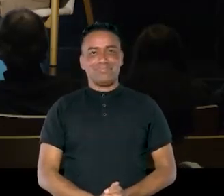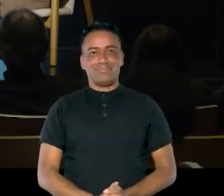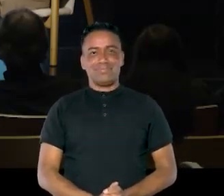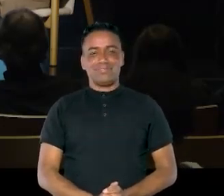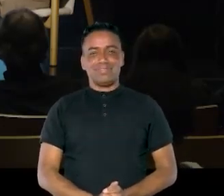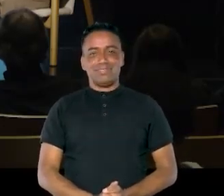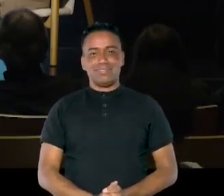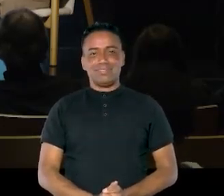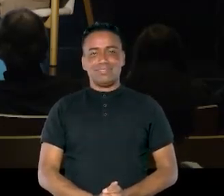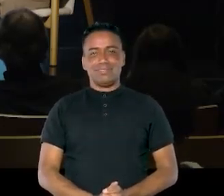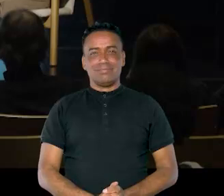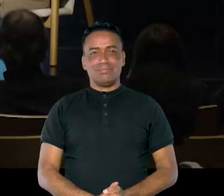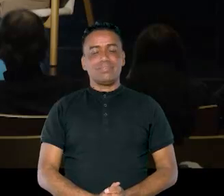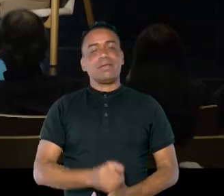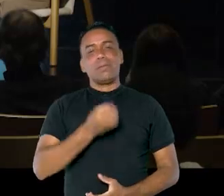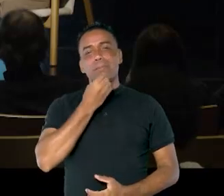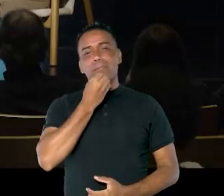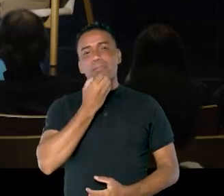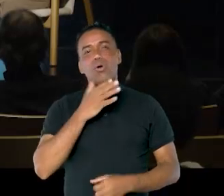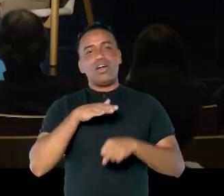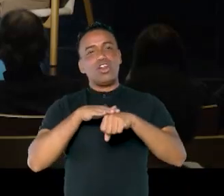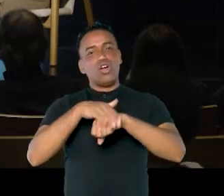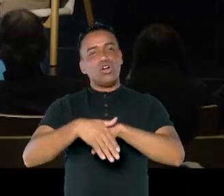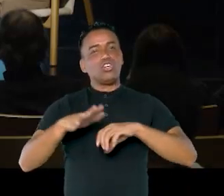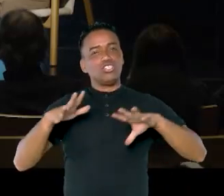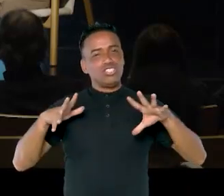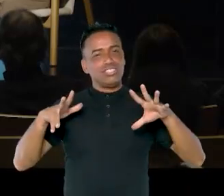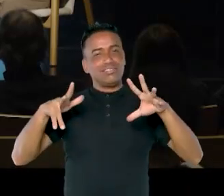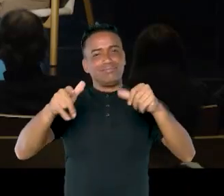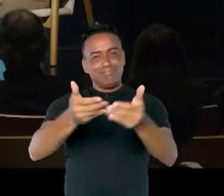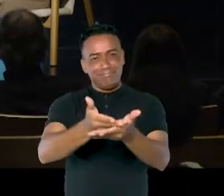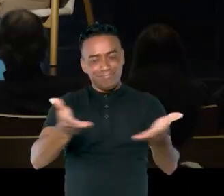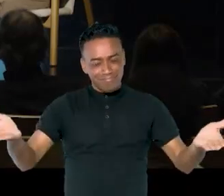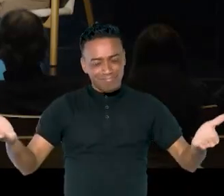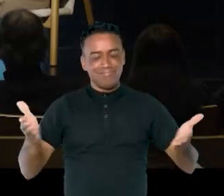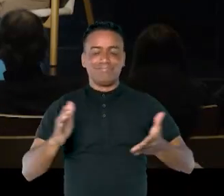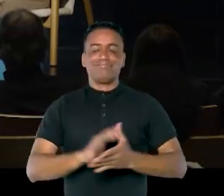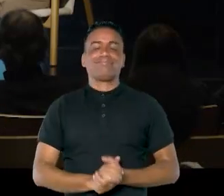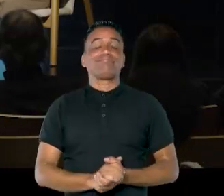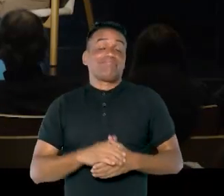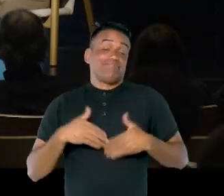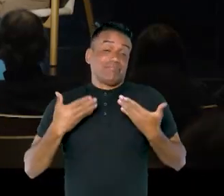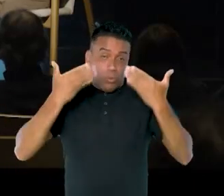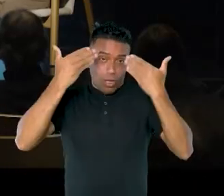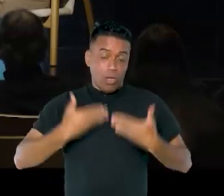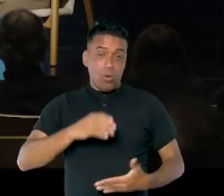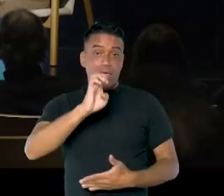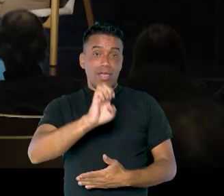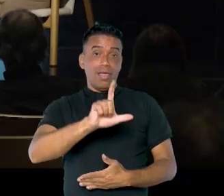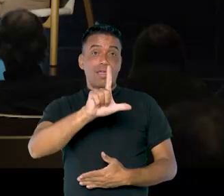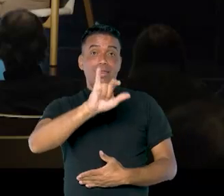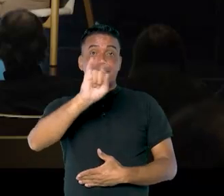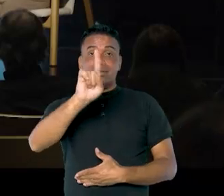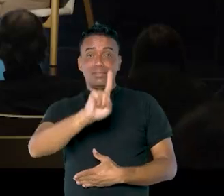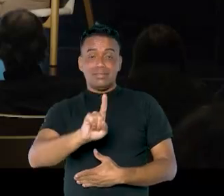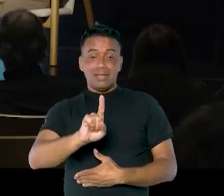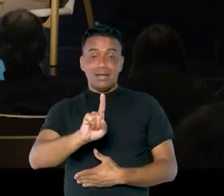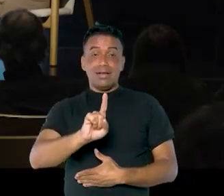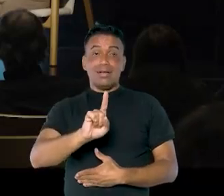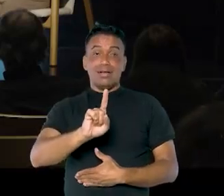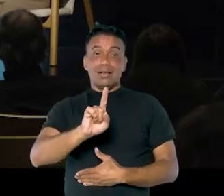Poranga Pituna, boa noite a todos e a todas. Então, eu sou Elisângela, eu sou do povo